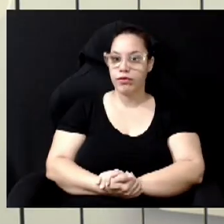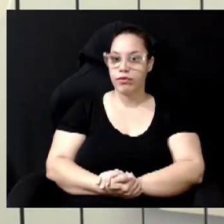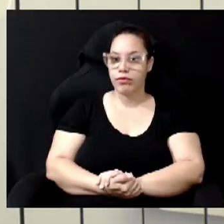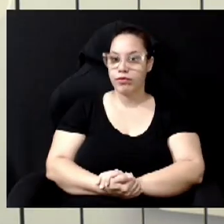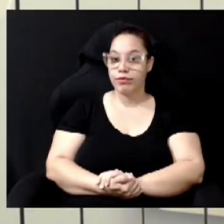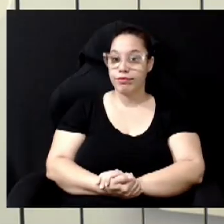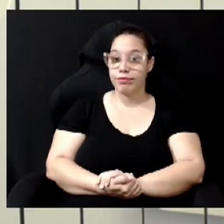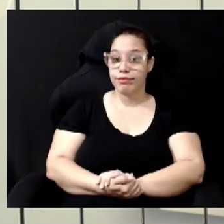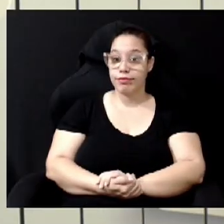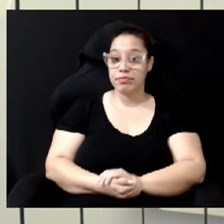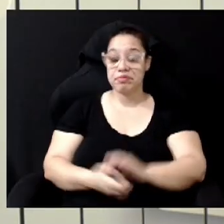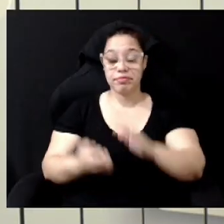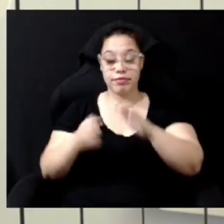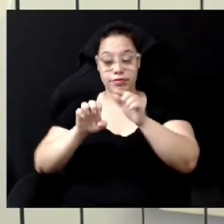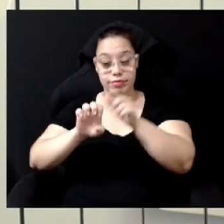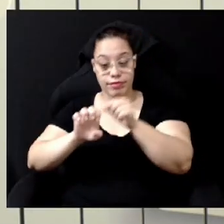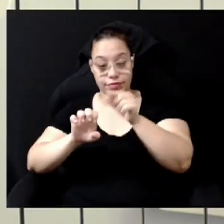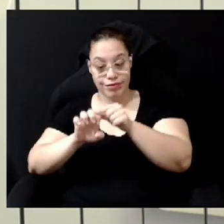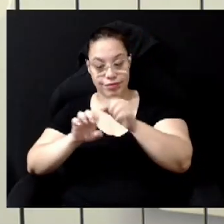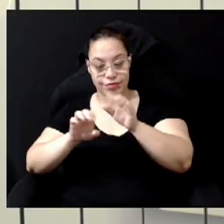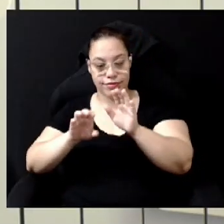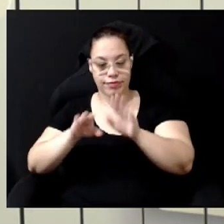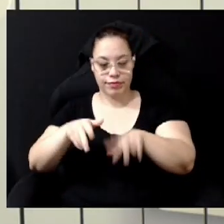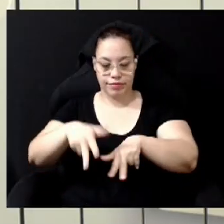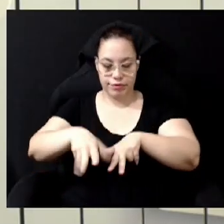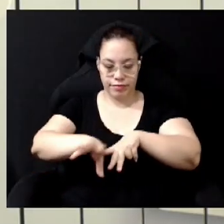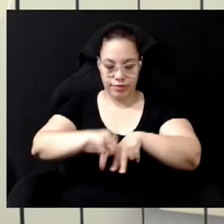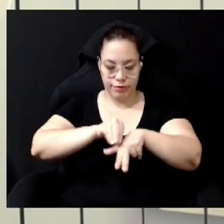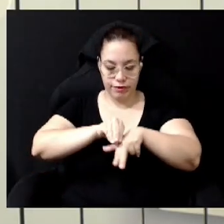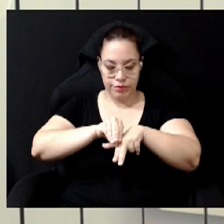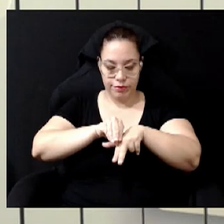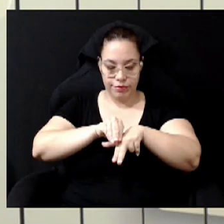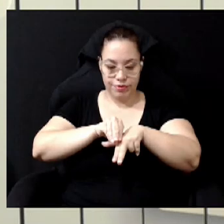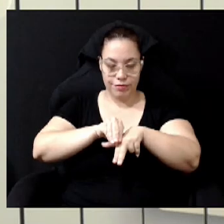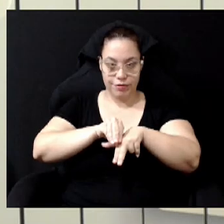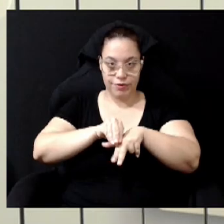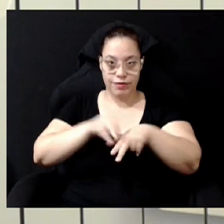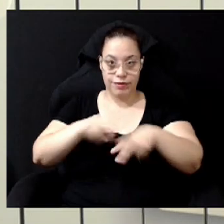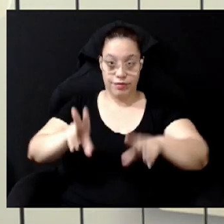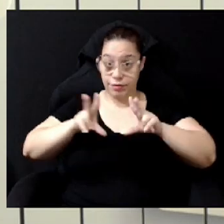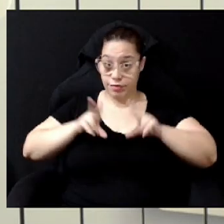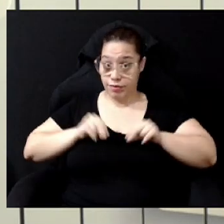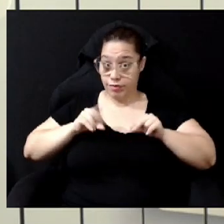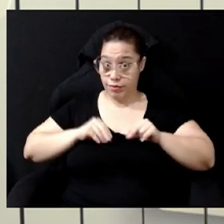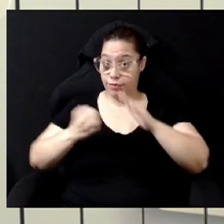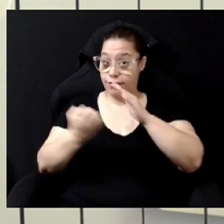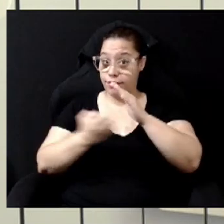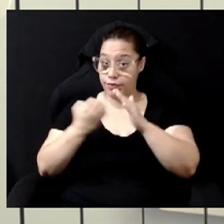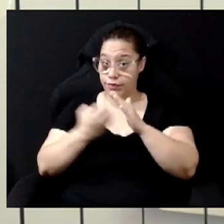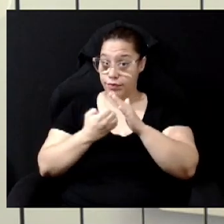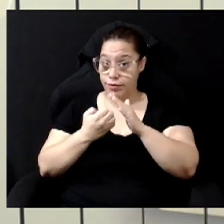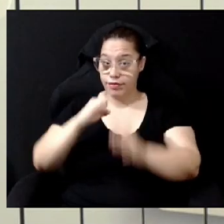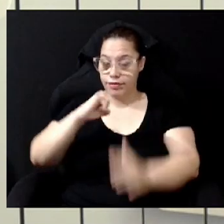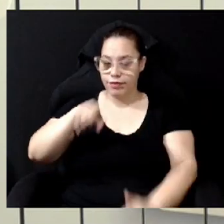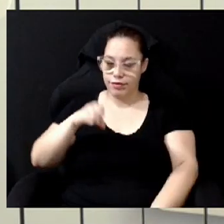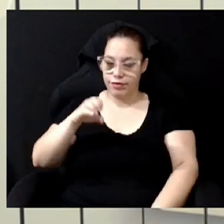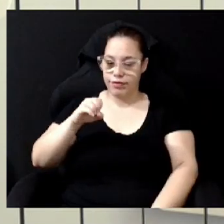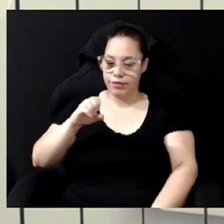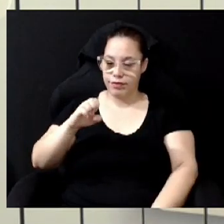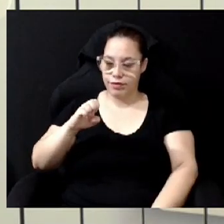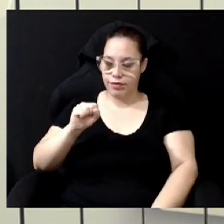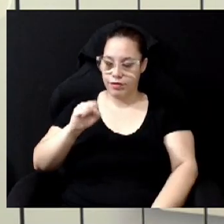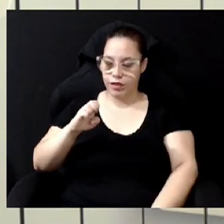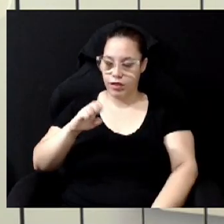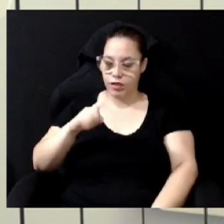Empresária do ramo da moda, Alba Loyola, recebe o diploma de mérito empresarial José Bonifácio Coutinho